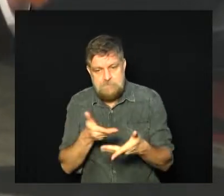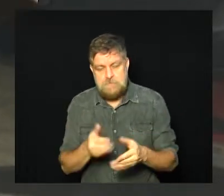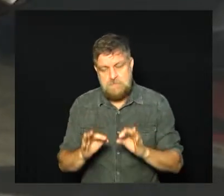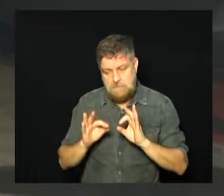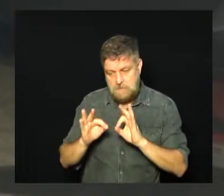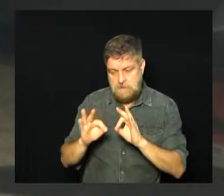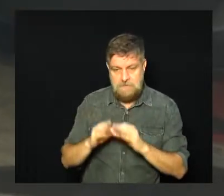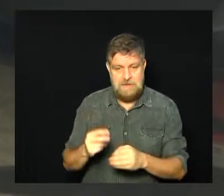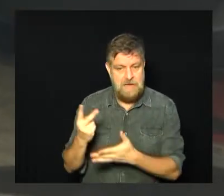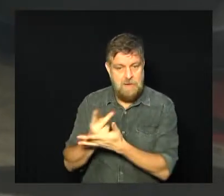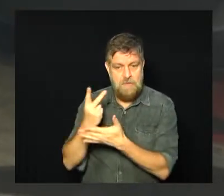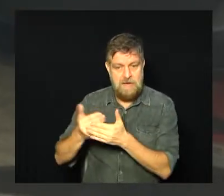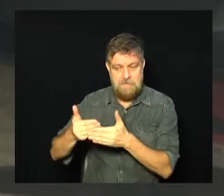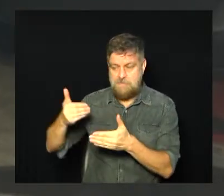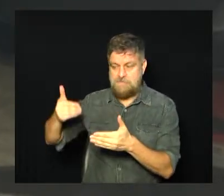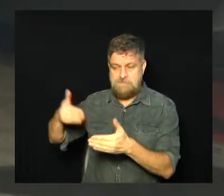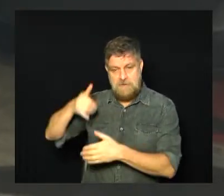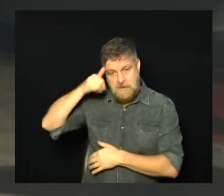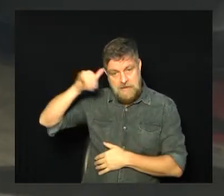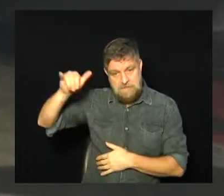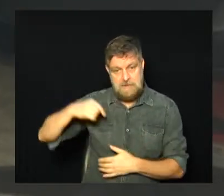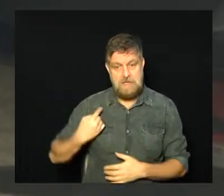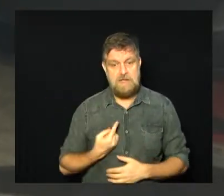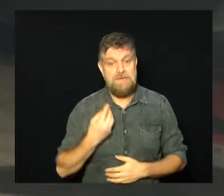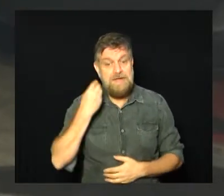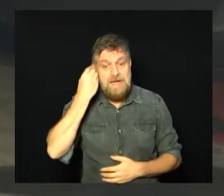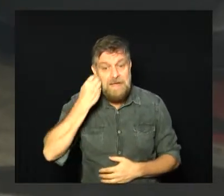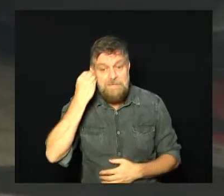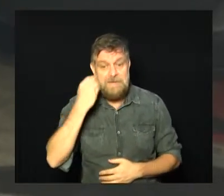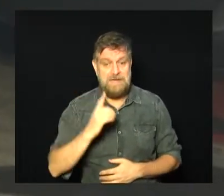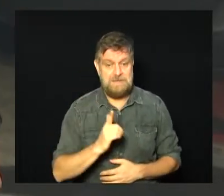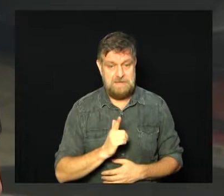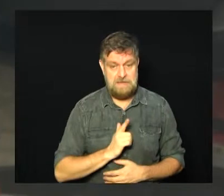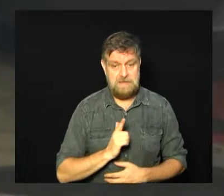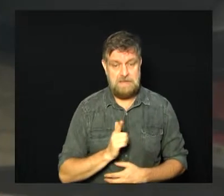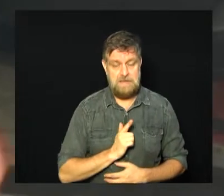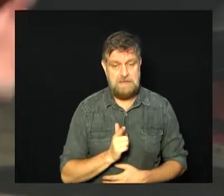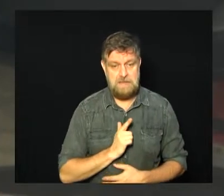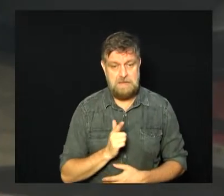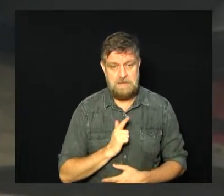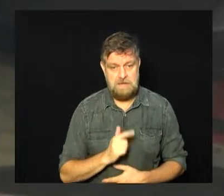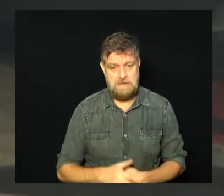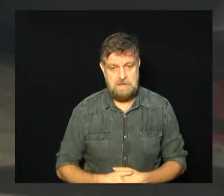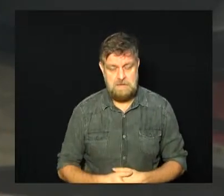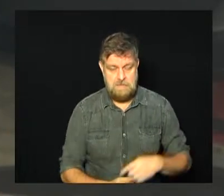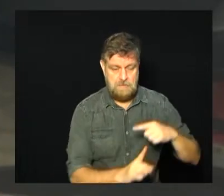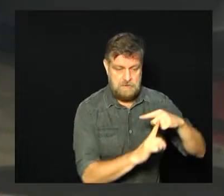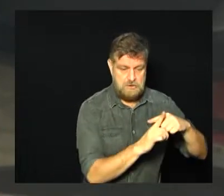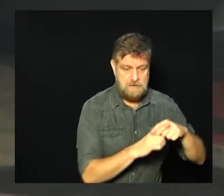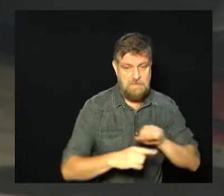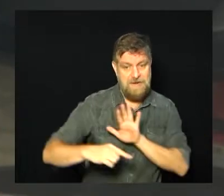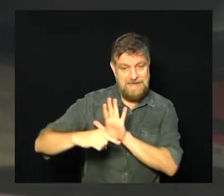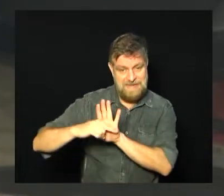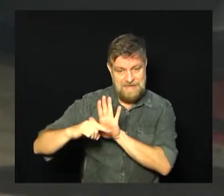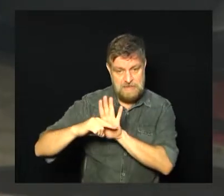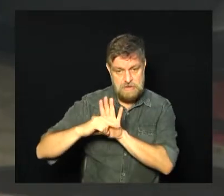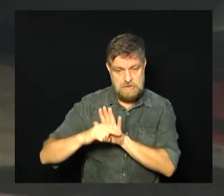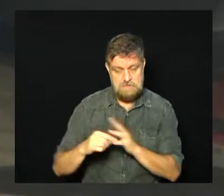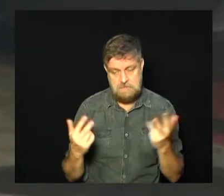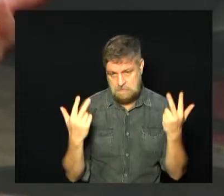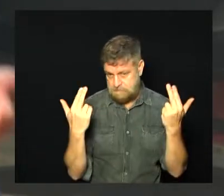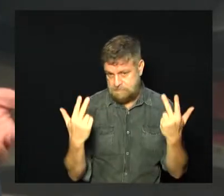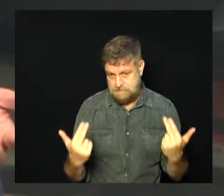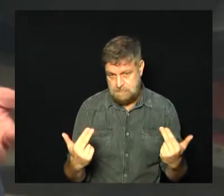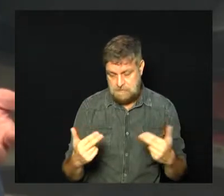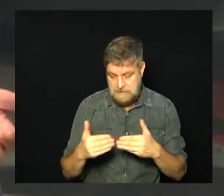cometer os erros do passado. A gente tem uma experiência que tem pontos positivos e pontos negativos, como todas as outras, mas eu acho que daqui